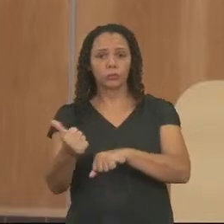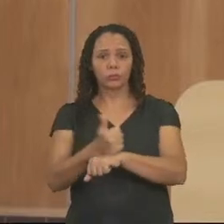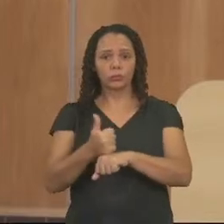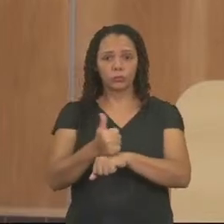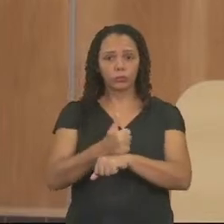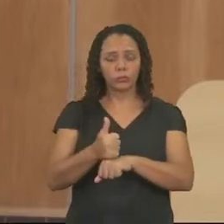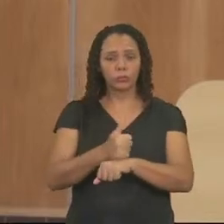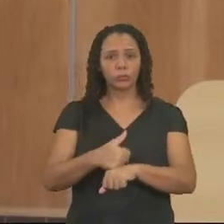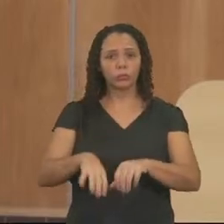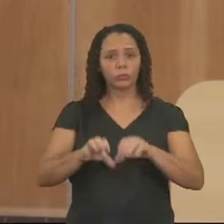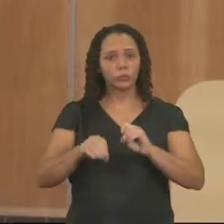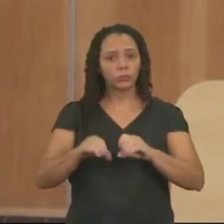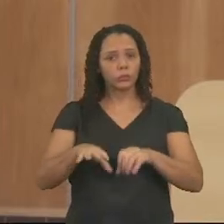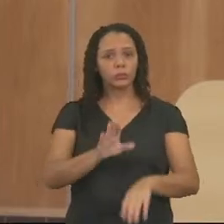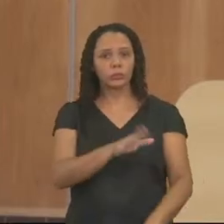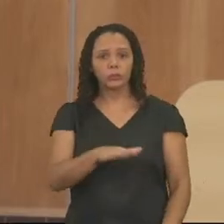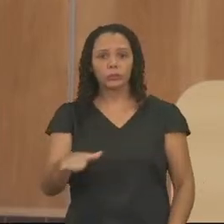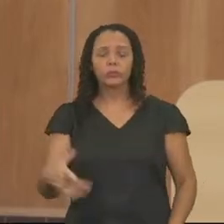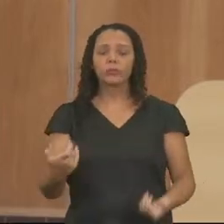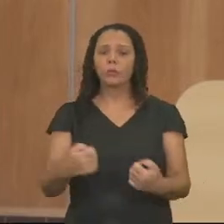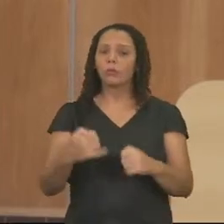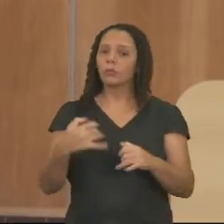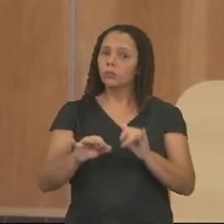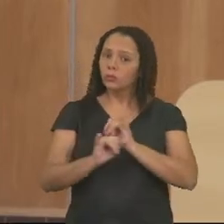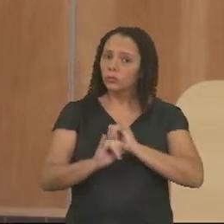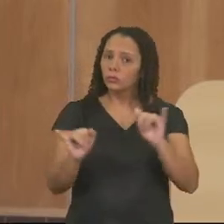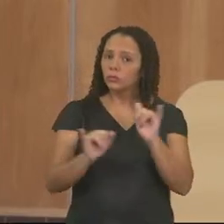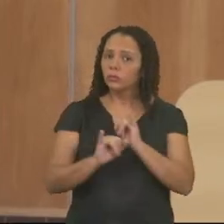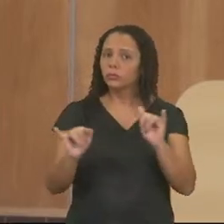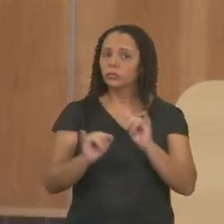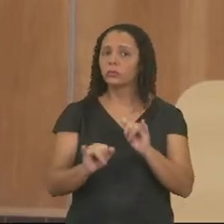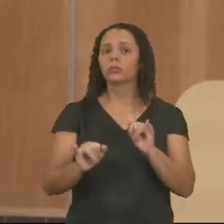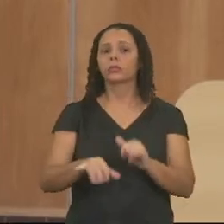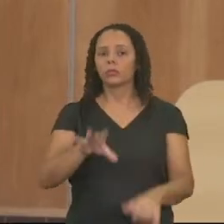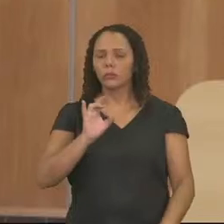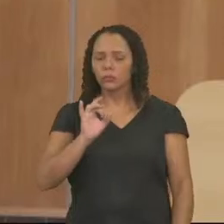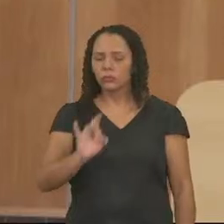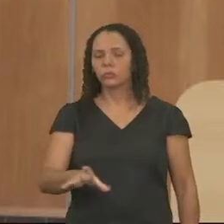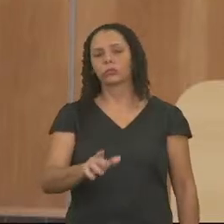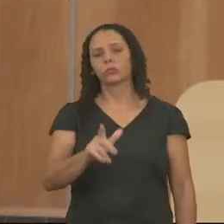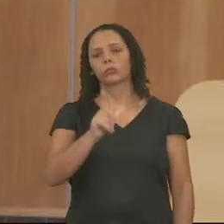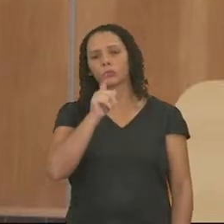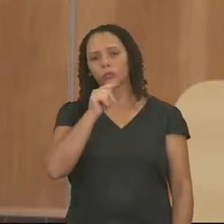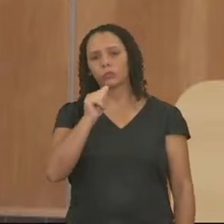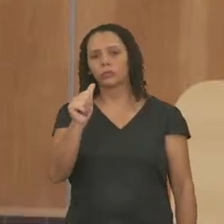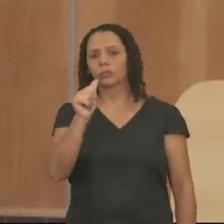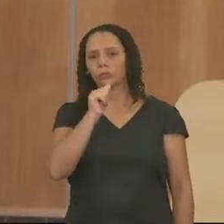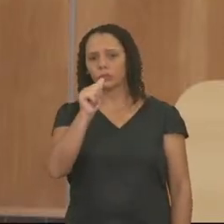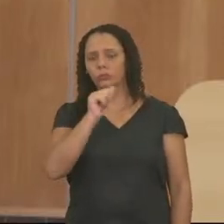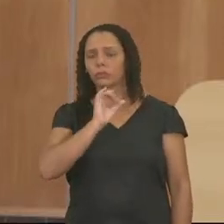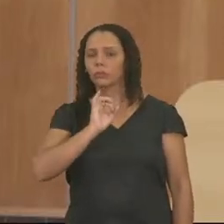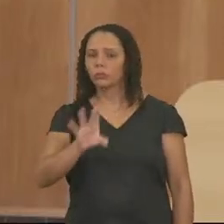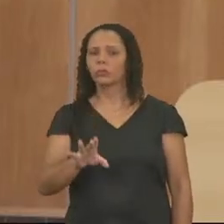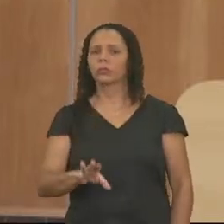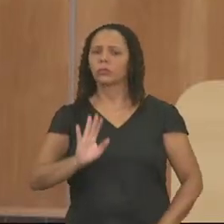pequenos, os treinadores diziam, não é para tomar banho, é só para beber esta água. Já dá essa educação para a criança desde